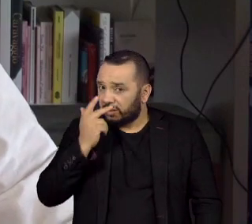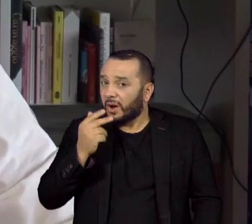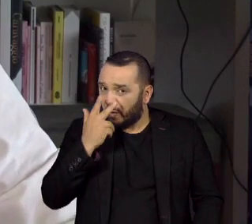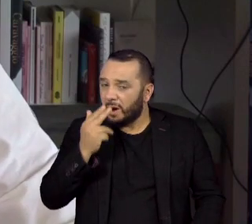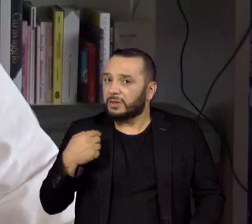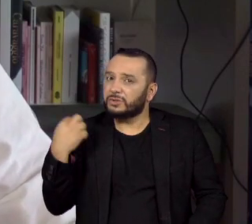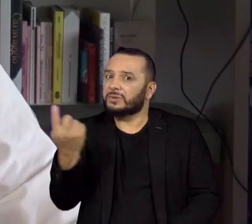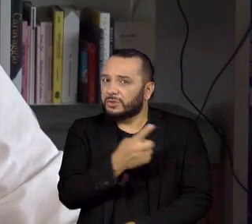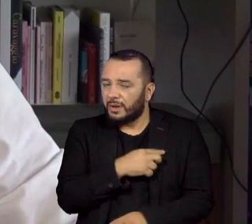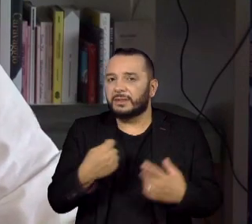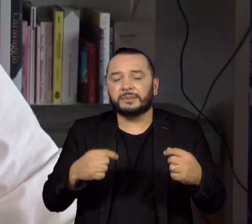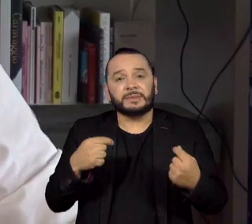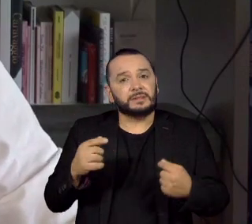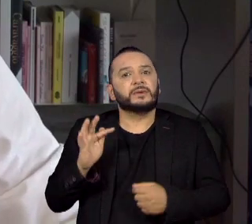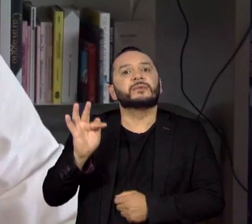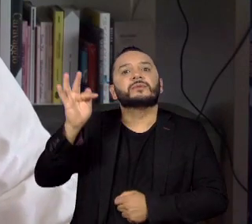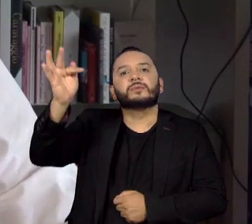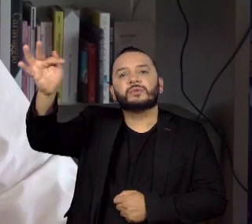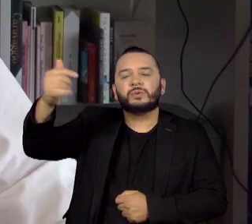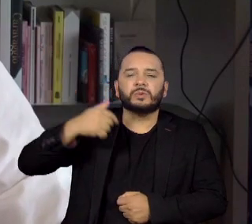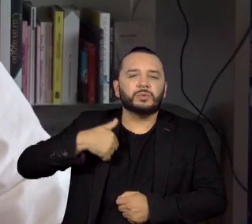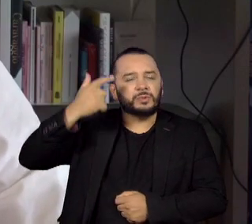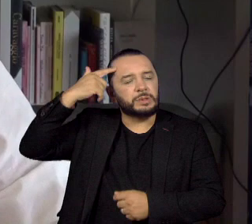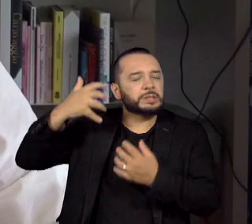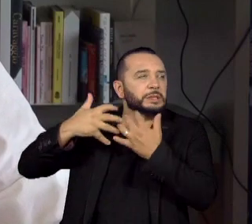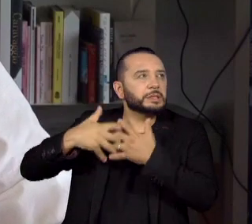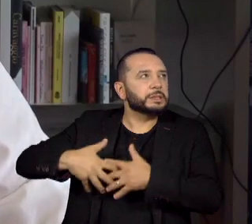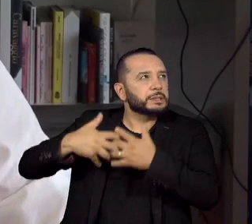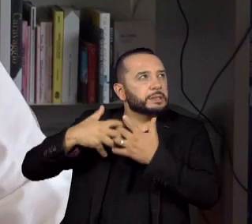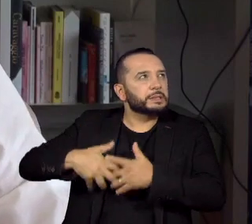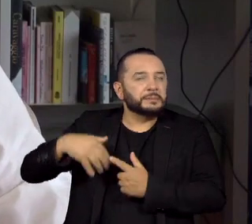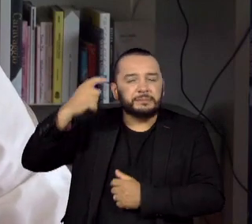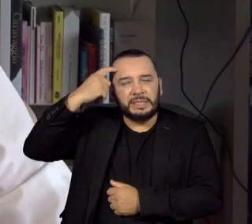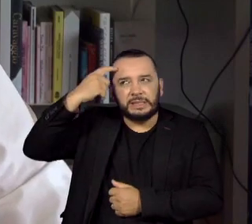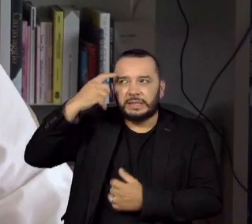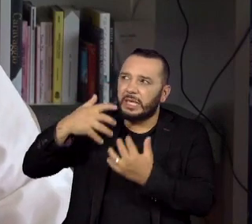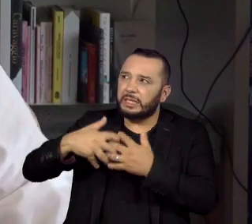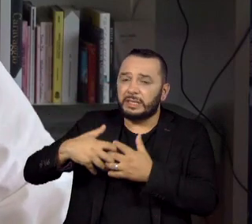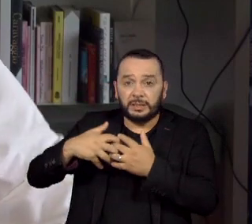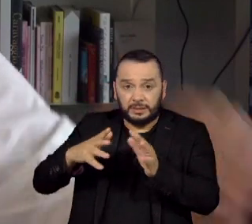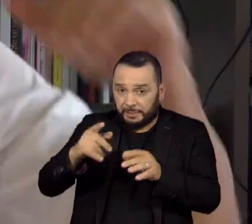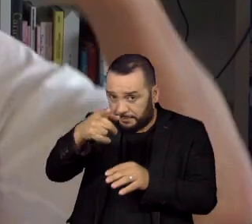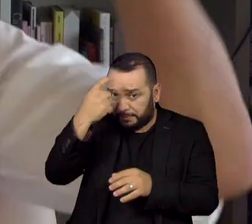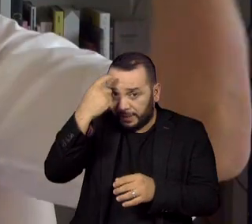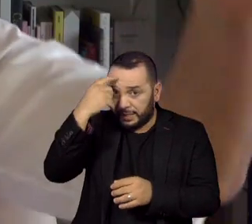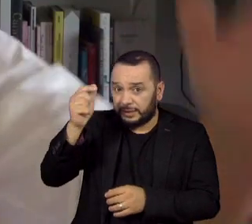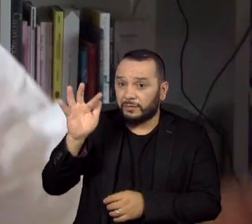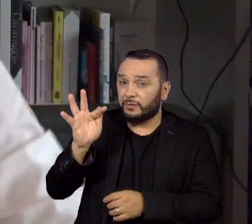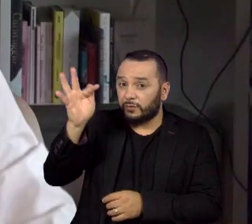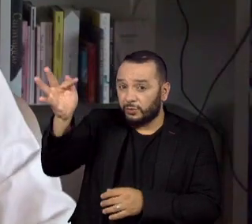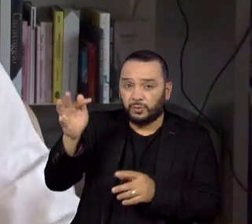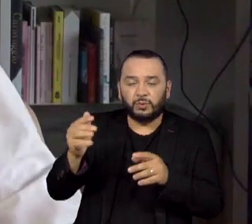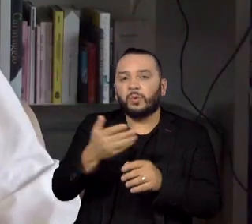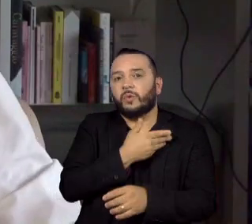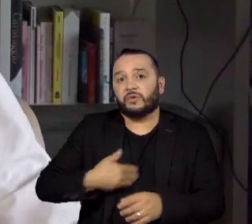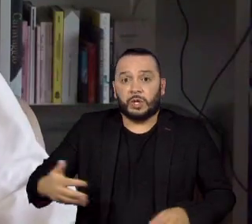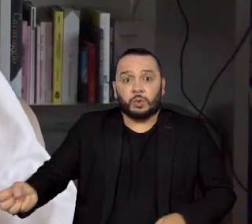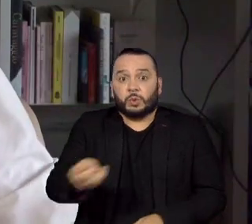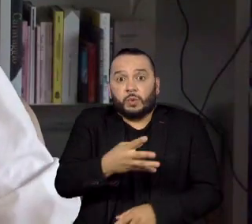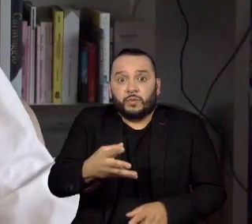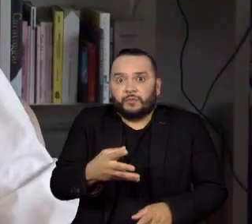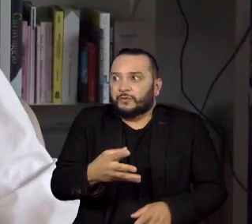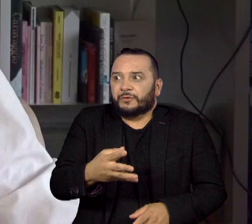muita coisa lá para frente. Eu acho que a gente não deve pensar que vai voltar tudo igual. Digamos, amanhã num governo